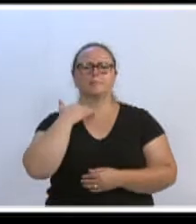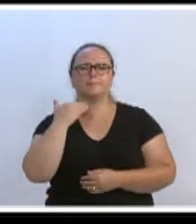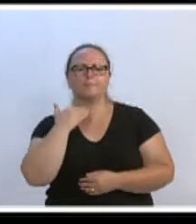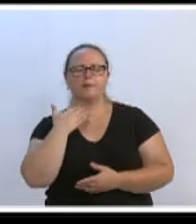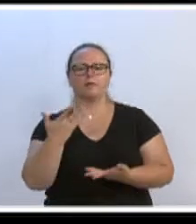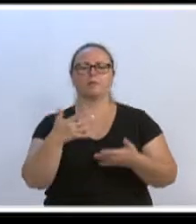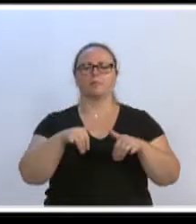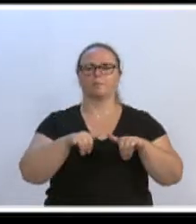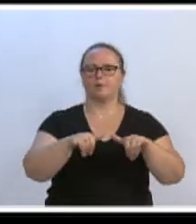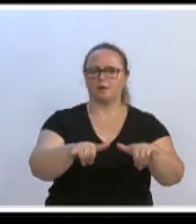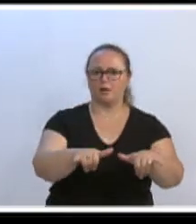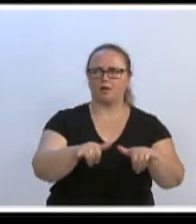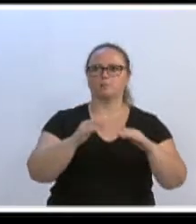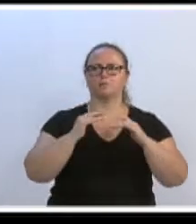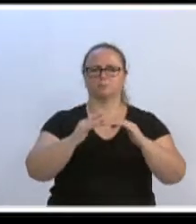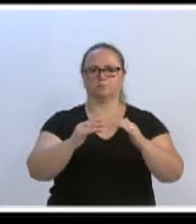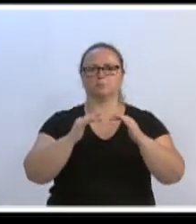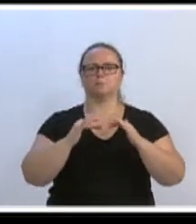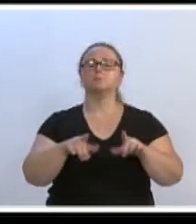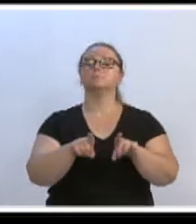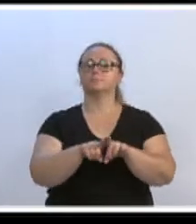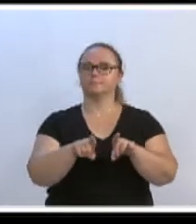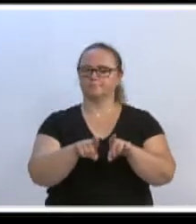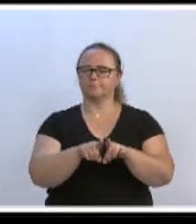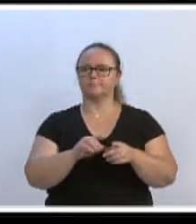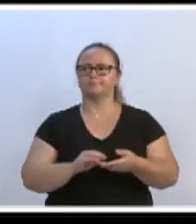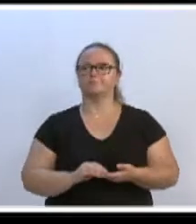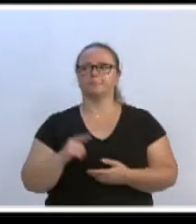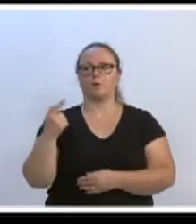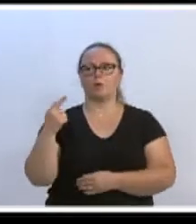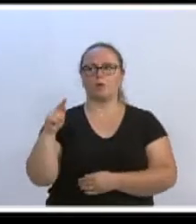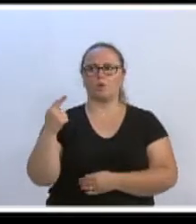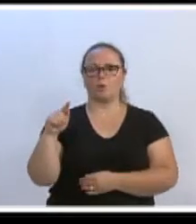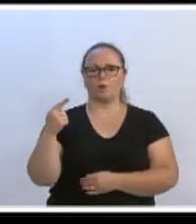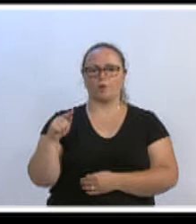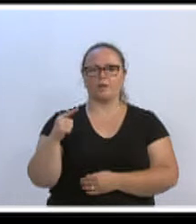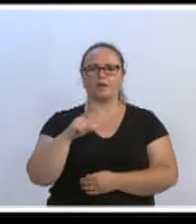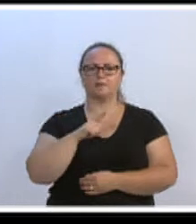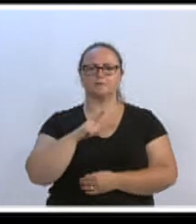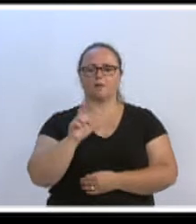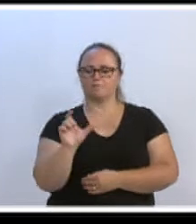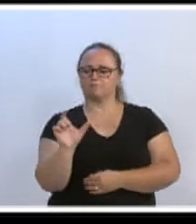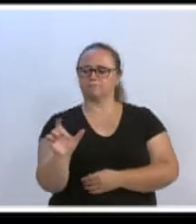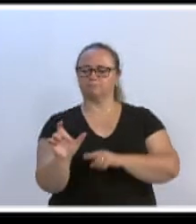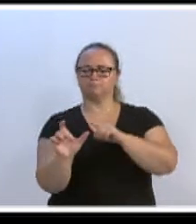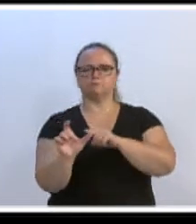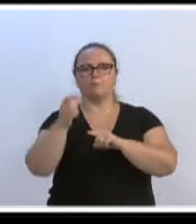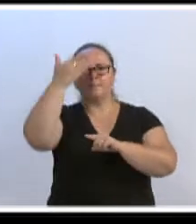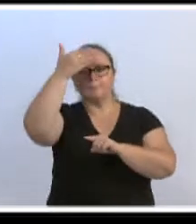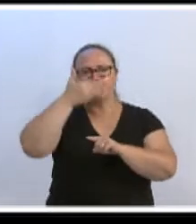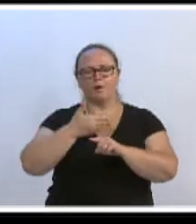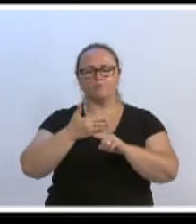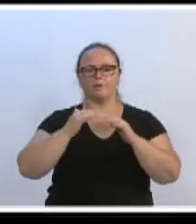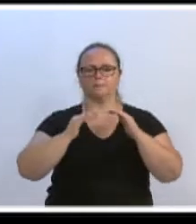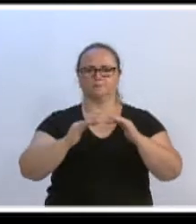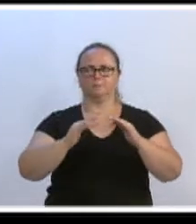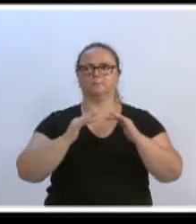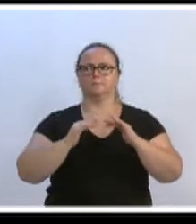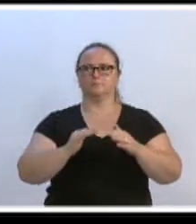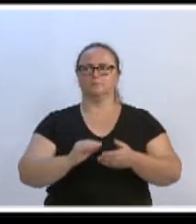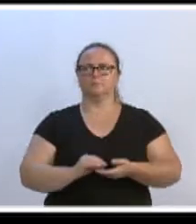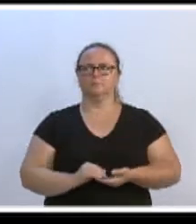filas de mercado o governo de goiás implementou essa carteirinha de identificação que dá a possibilidade